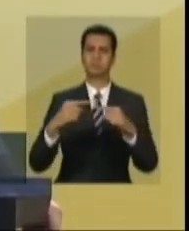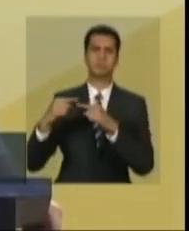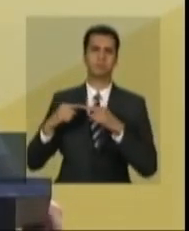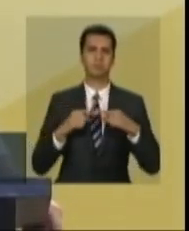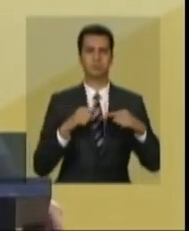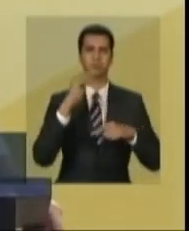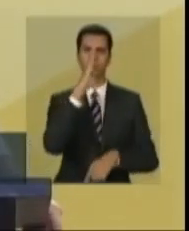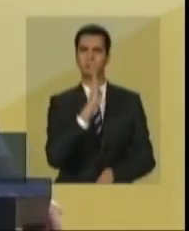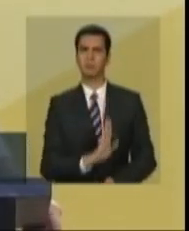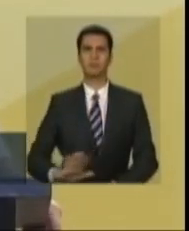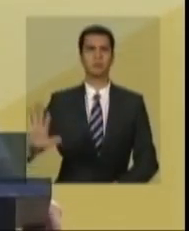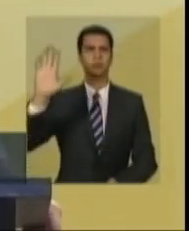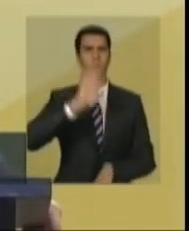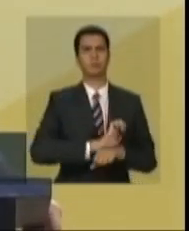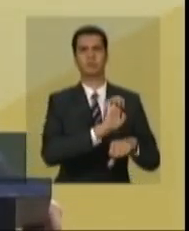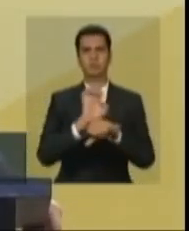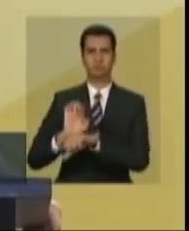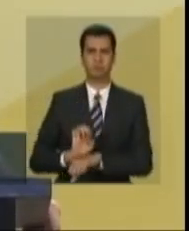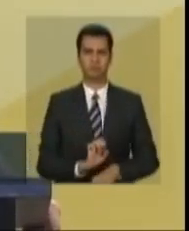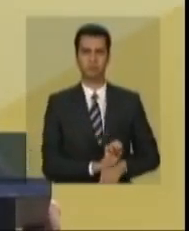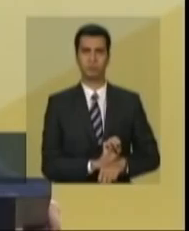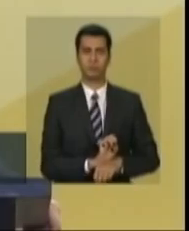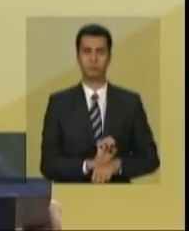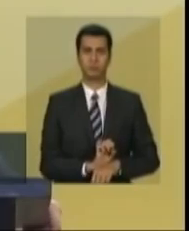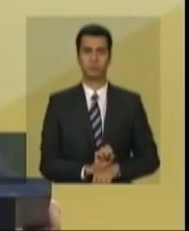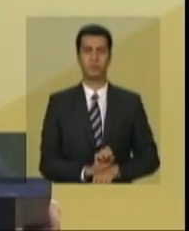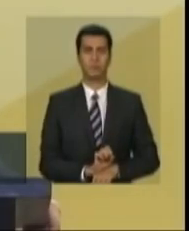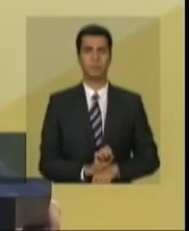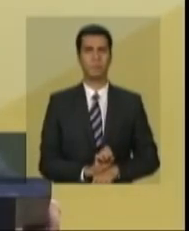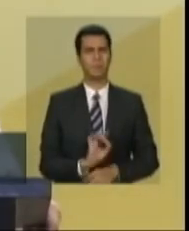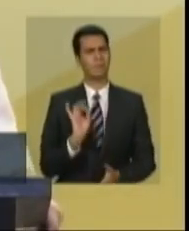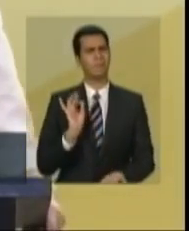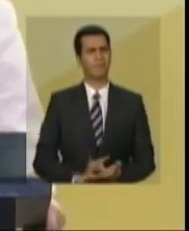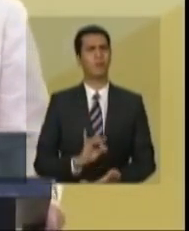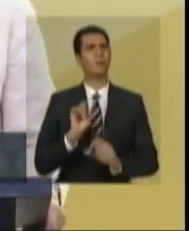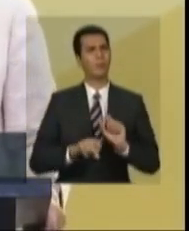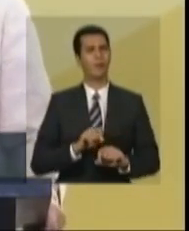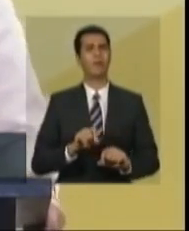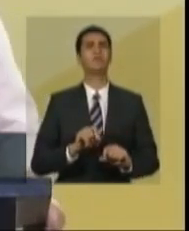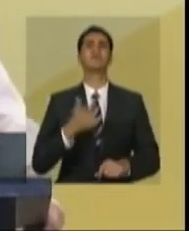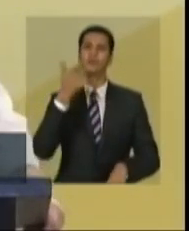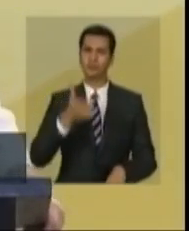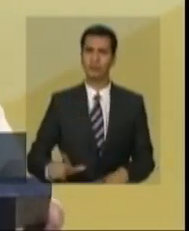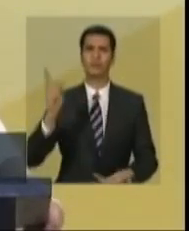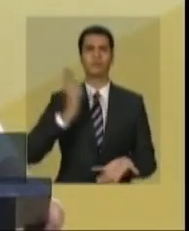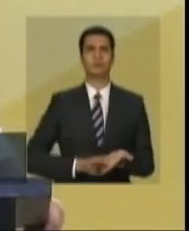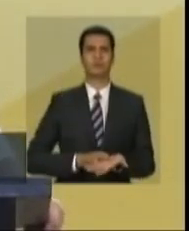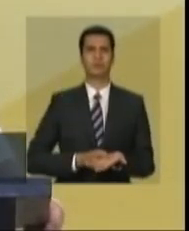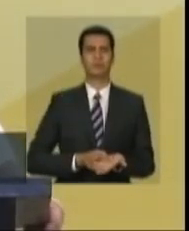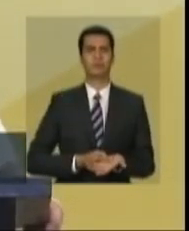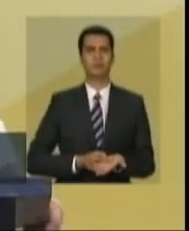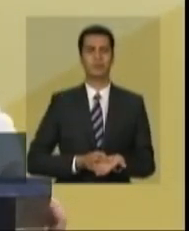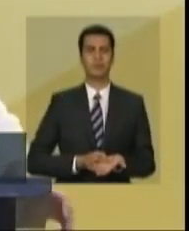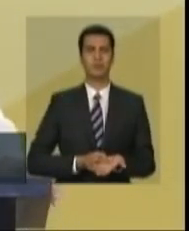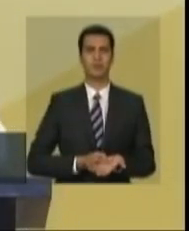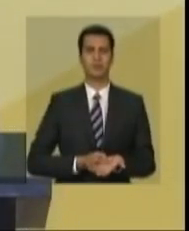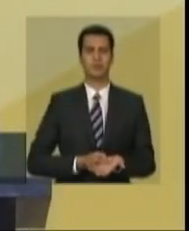saúde. Na verdade, uma repactuação e, ao mesmo tempo,